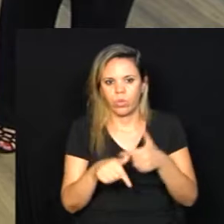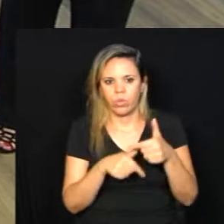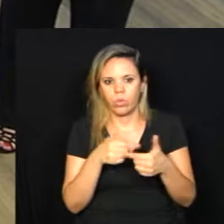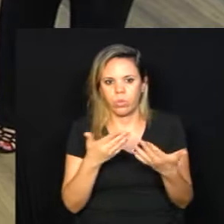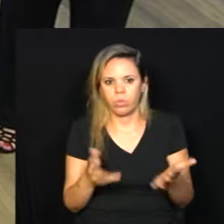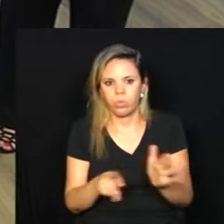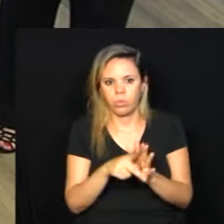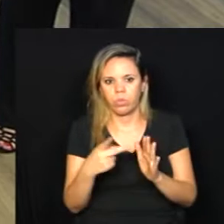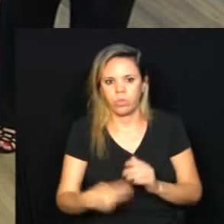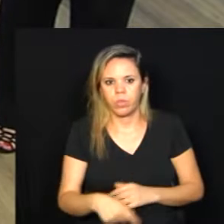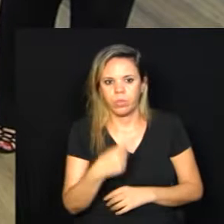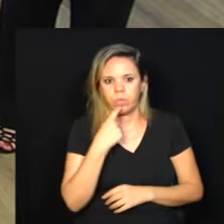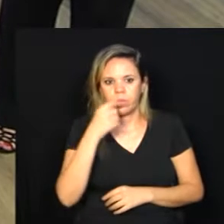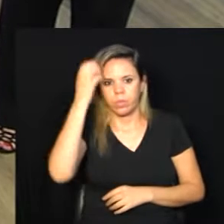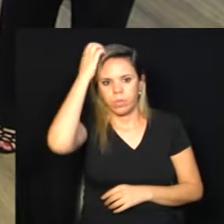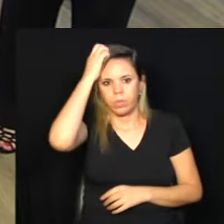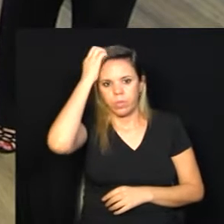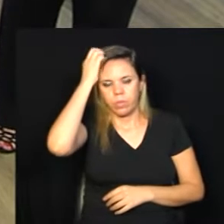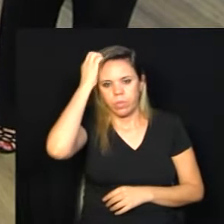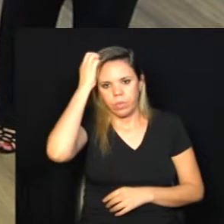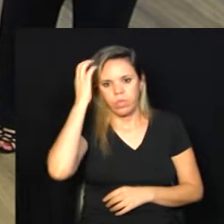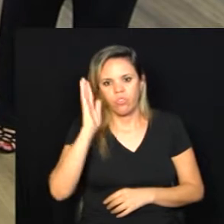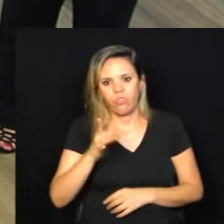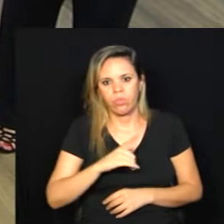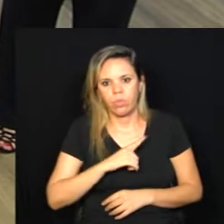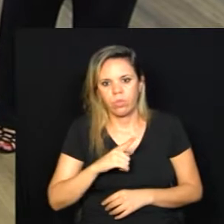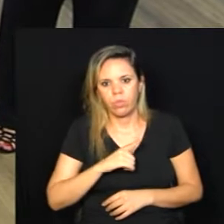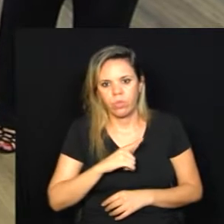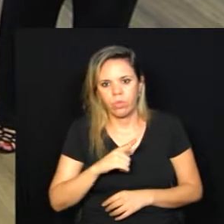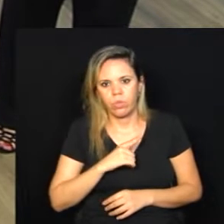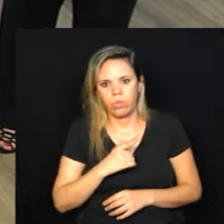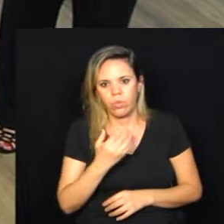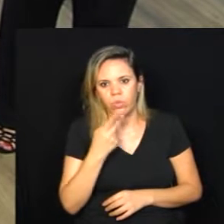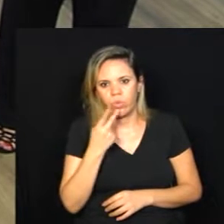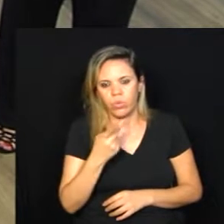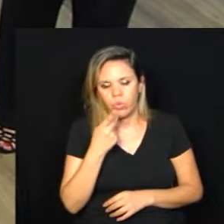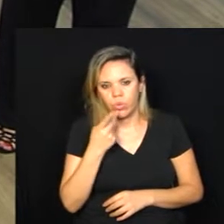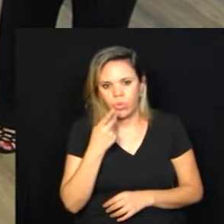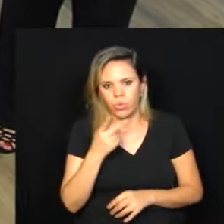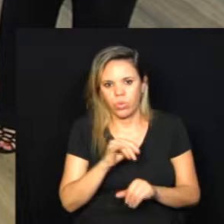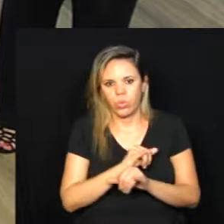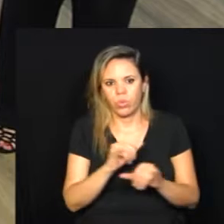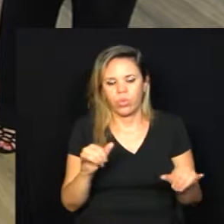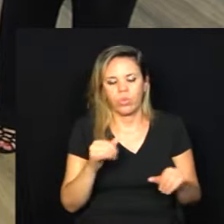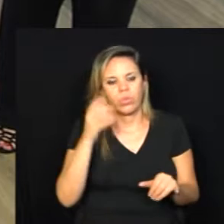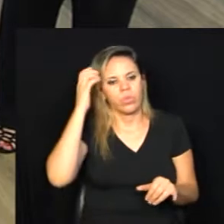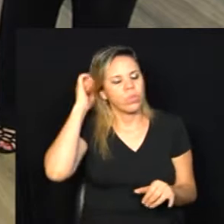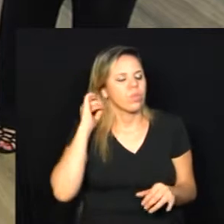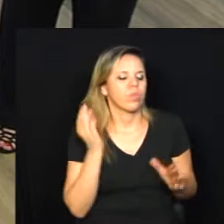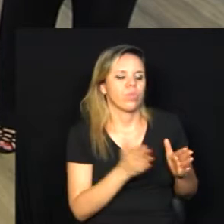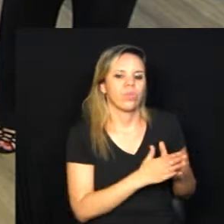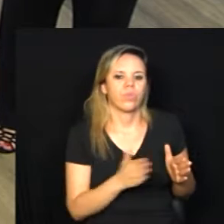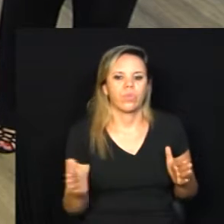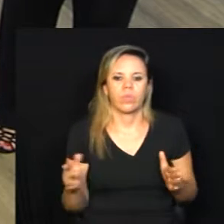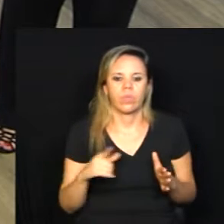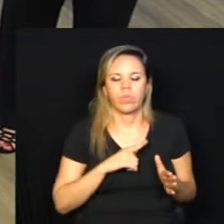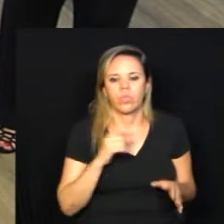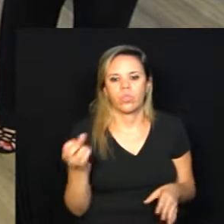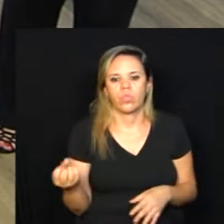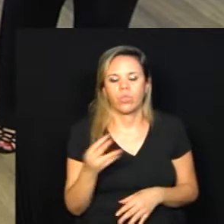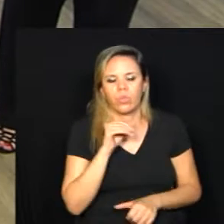de Campinas, mas a gente já tem, inclusive, a fala do anúncio dessas fases em que há a